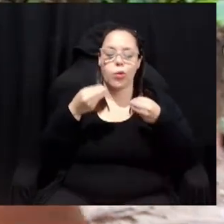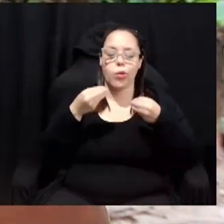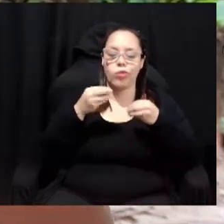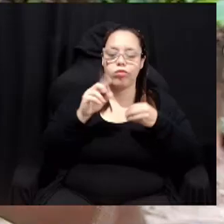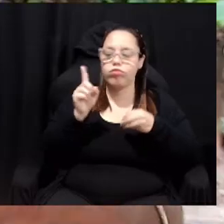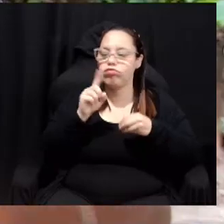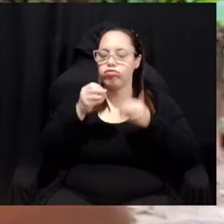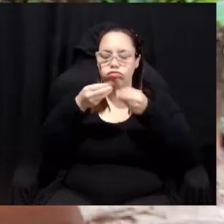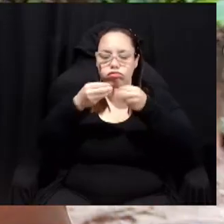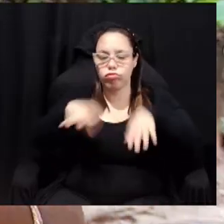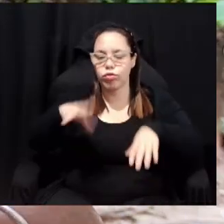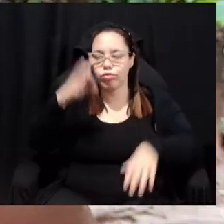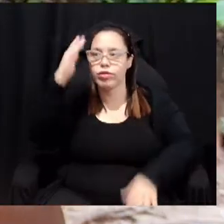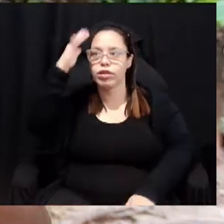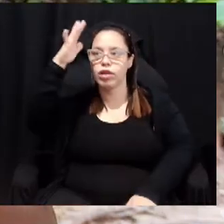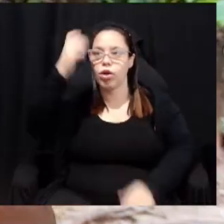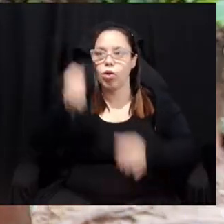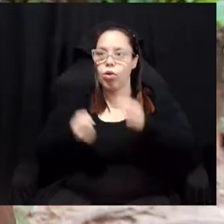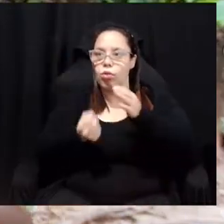ideia. Eu acho que foi meio